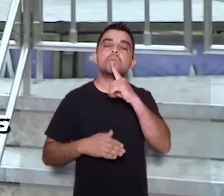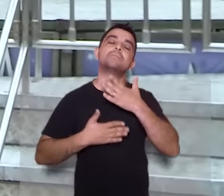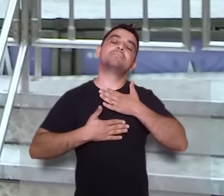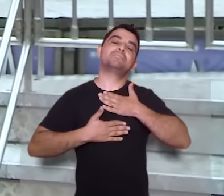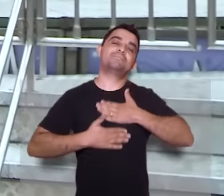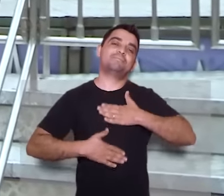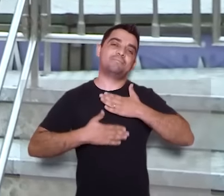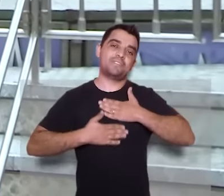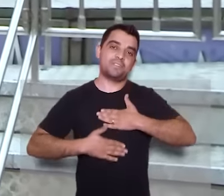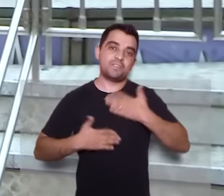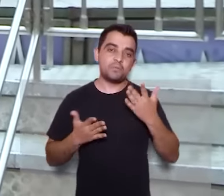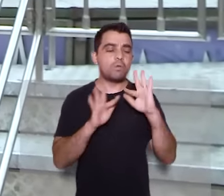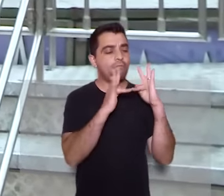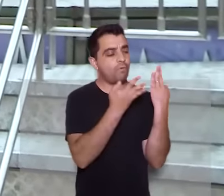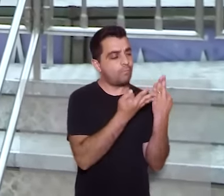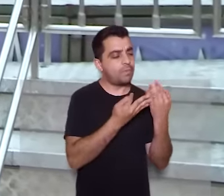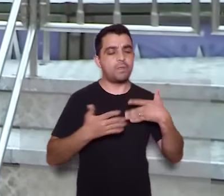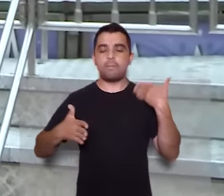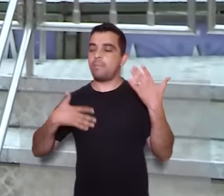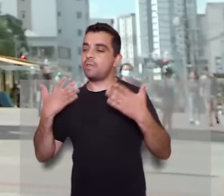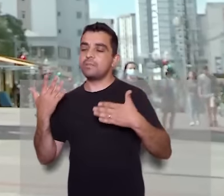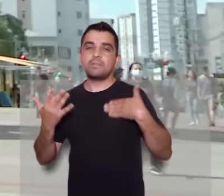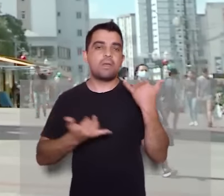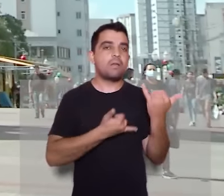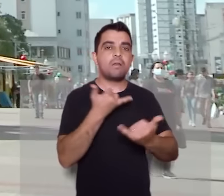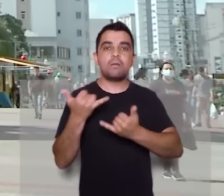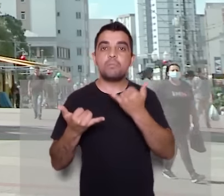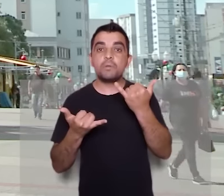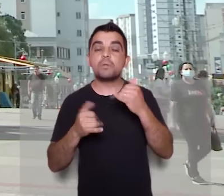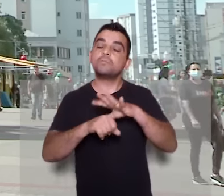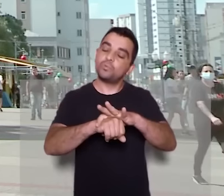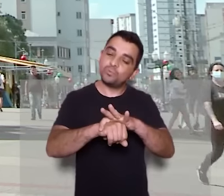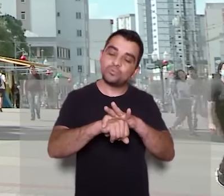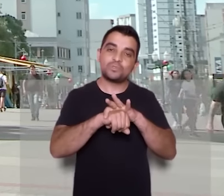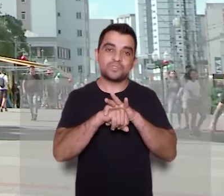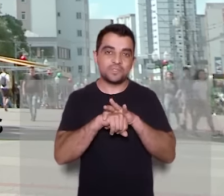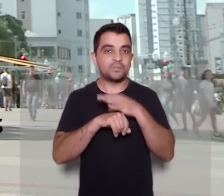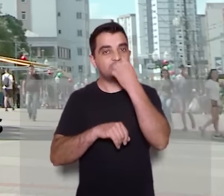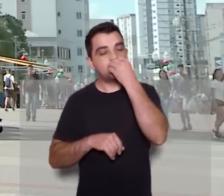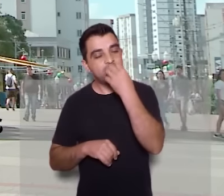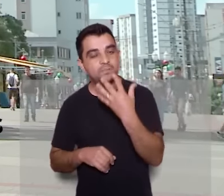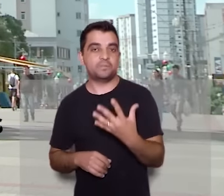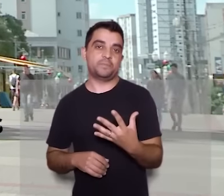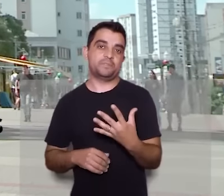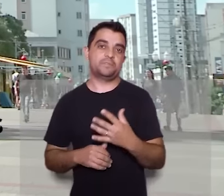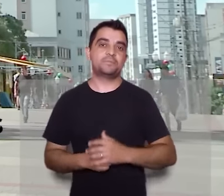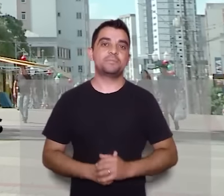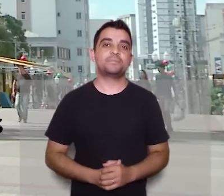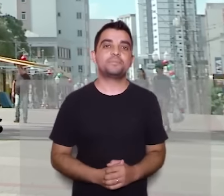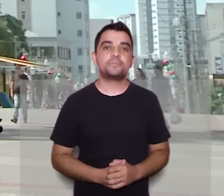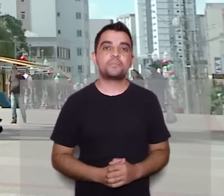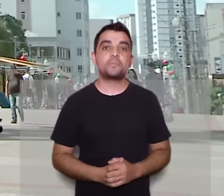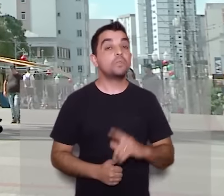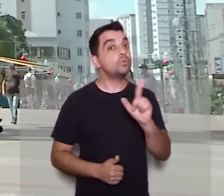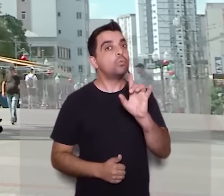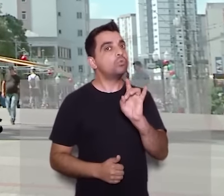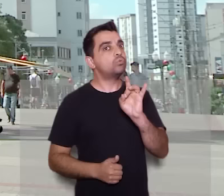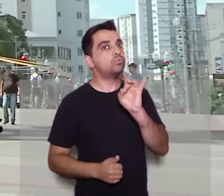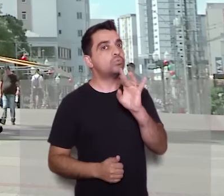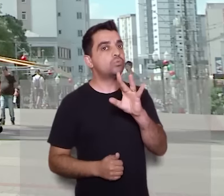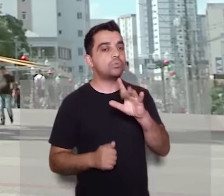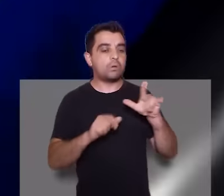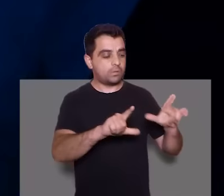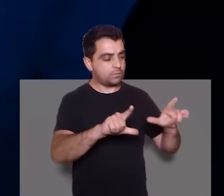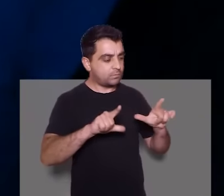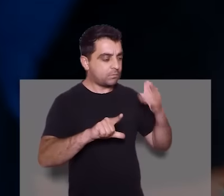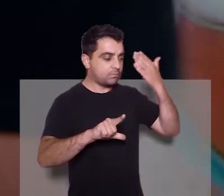profissionais, podemos ter a tranquilidade de trazer nossas famílias, nossas crianças, para usufruir desses espaços da maneira mais segura